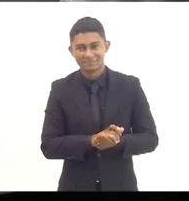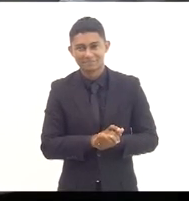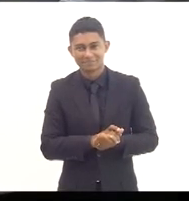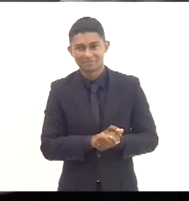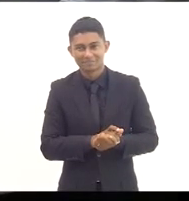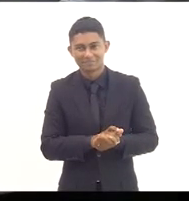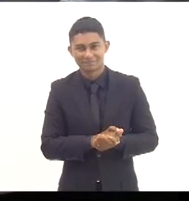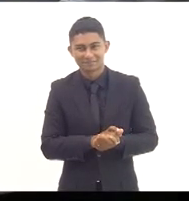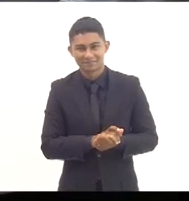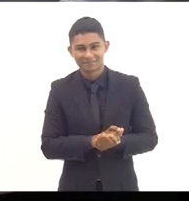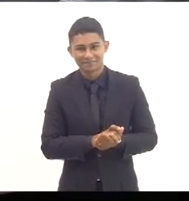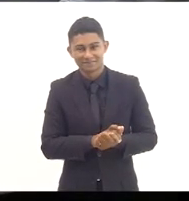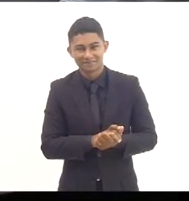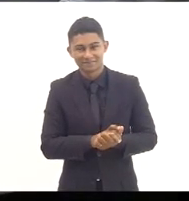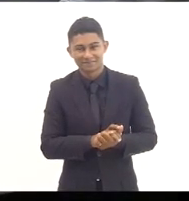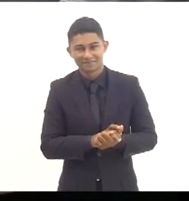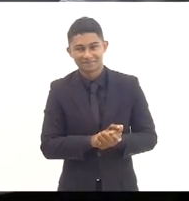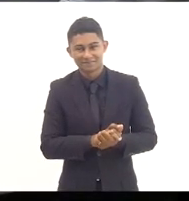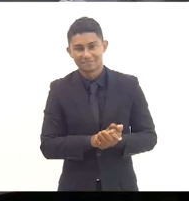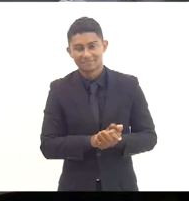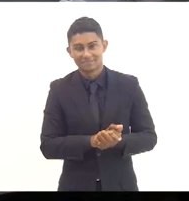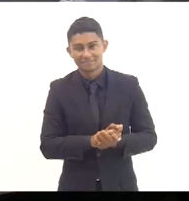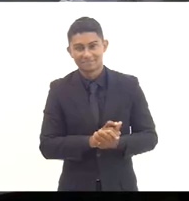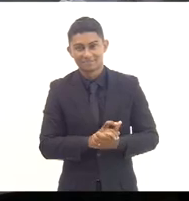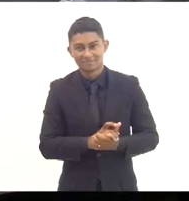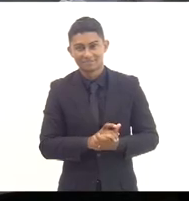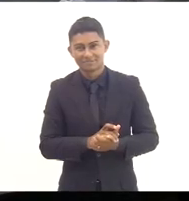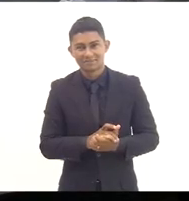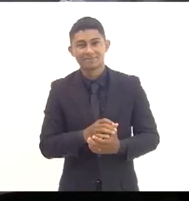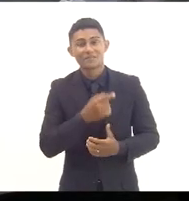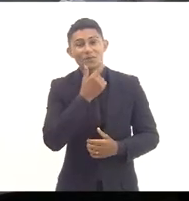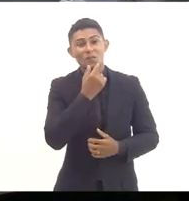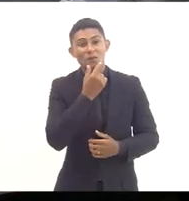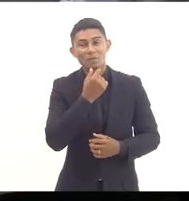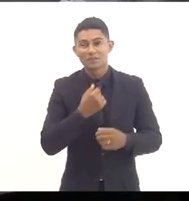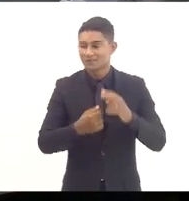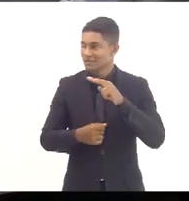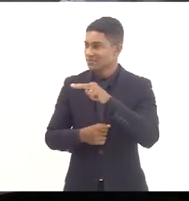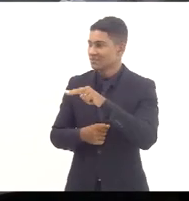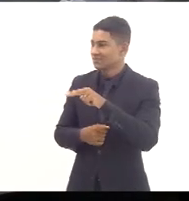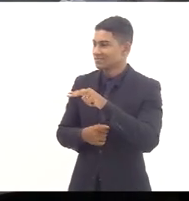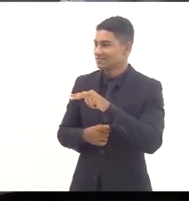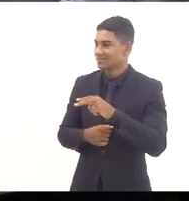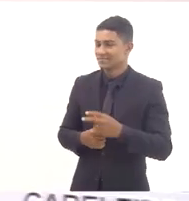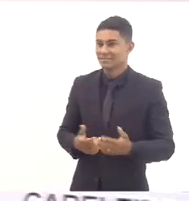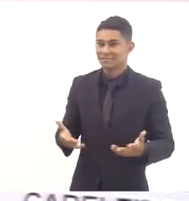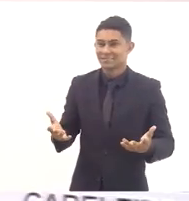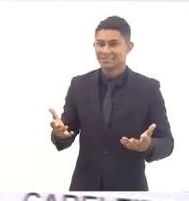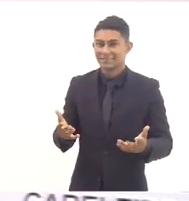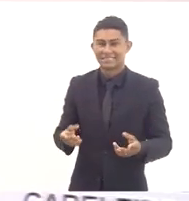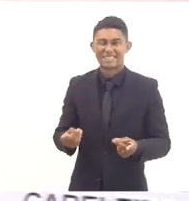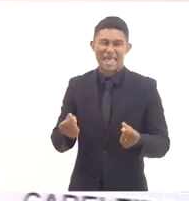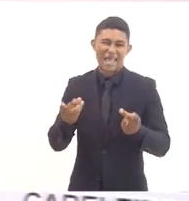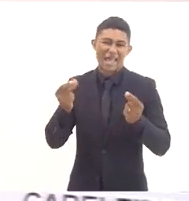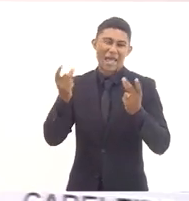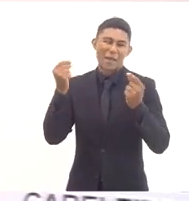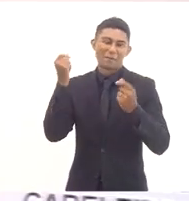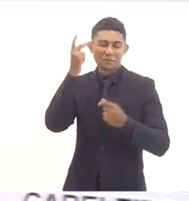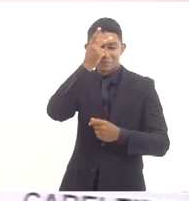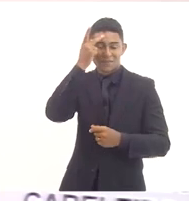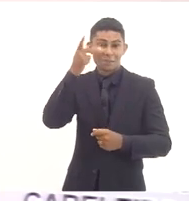o deputado o vizinho olhou para mim falou assim rapaz faz tanto tempo que alguém não me chama de meu amor